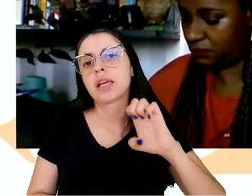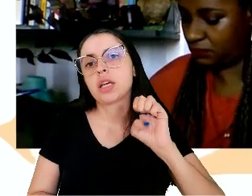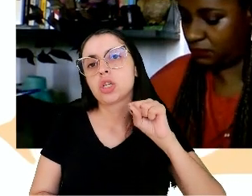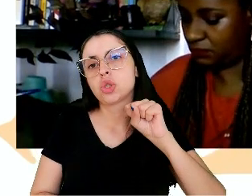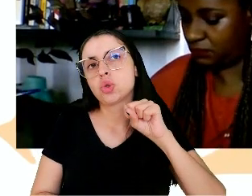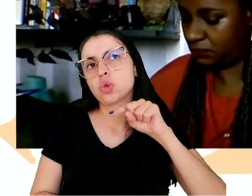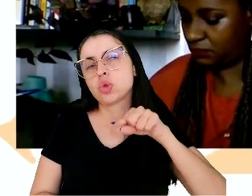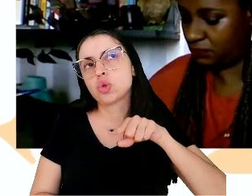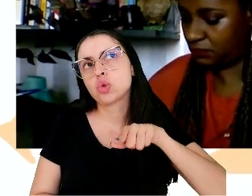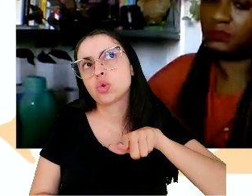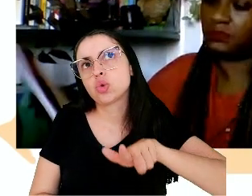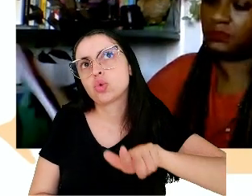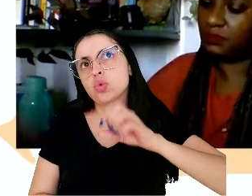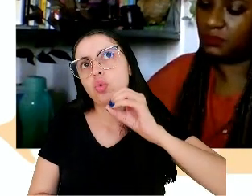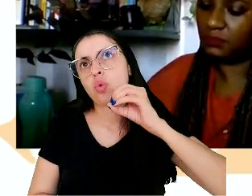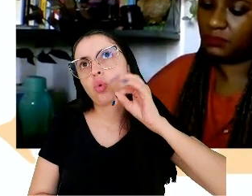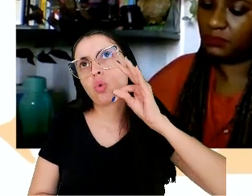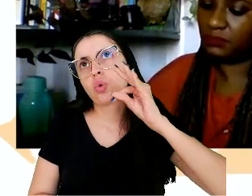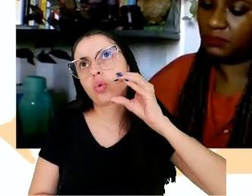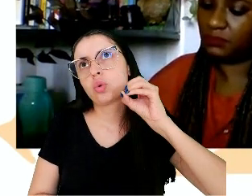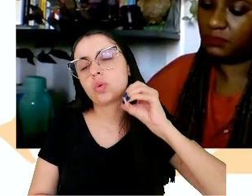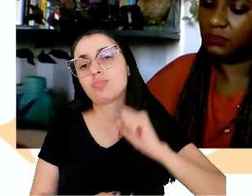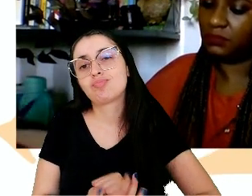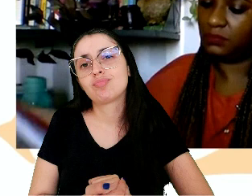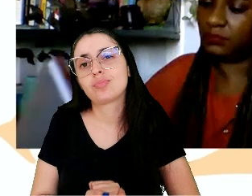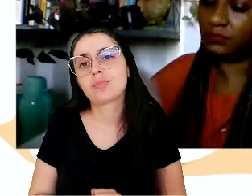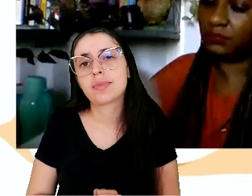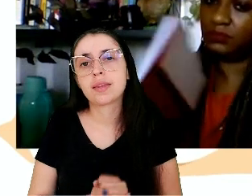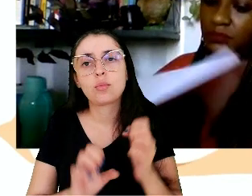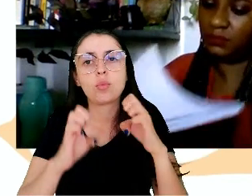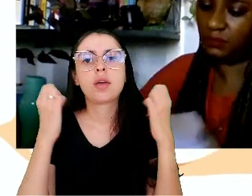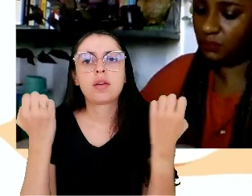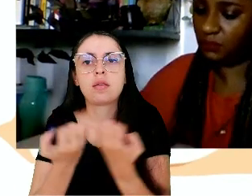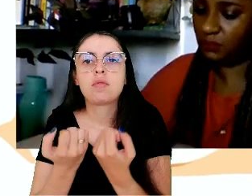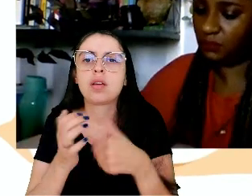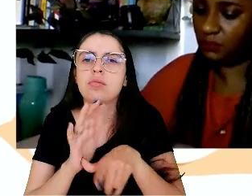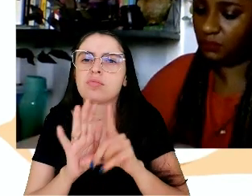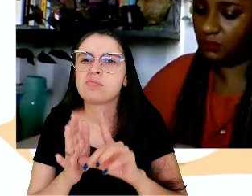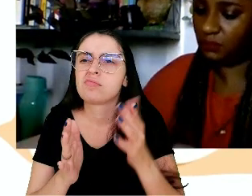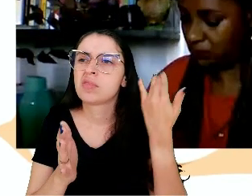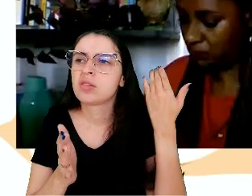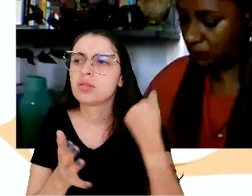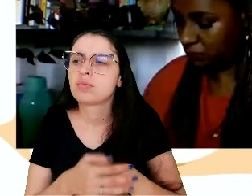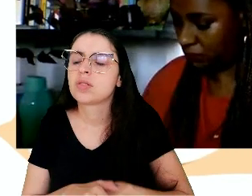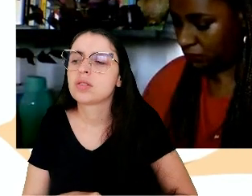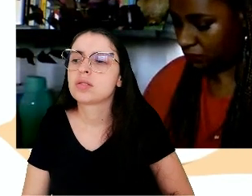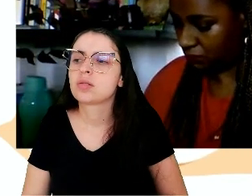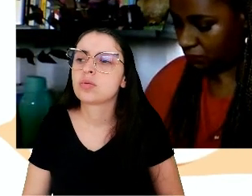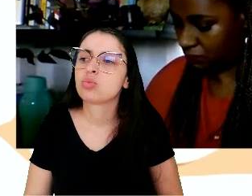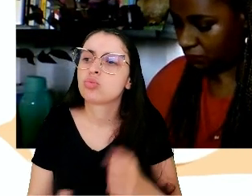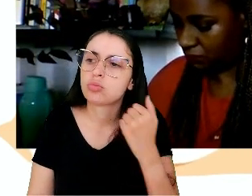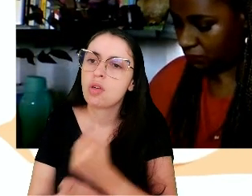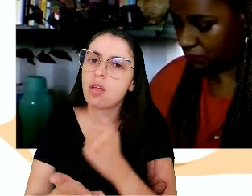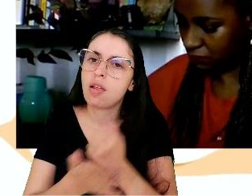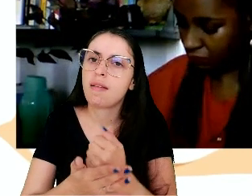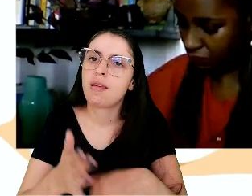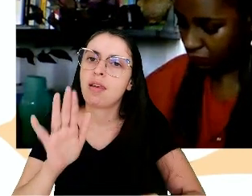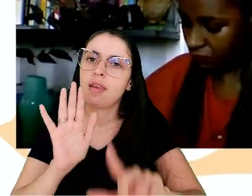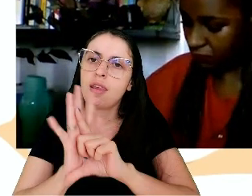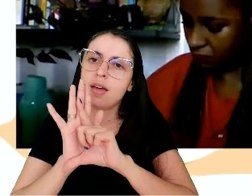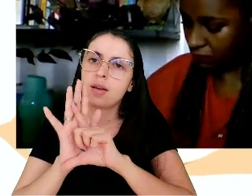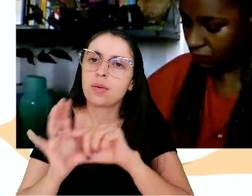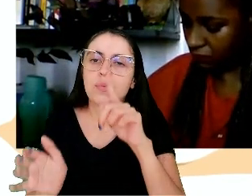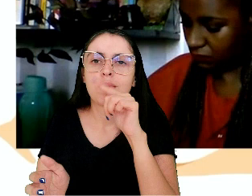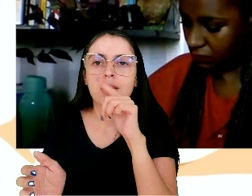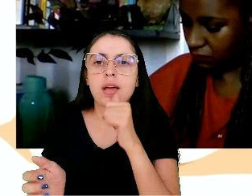higiene. Nós tivemos um evento o ano passado sobre o novo marco legal da Agência Nacional de Águas,